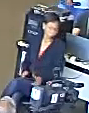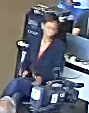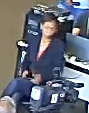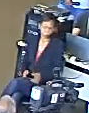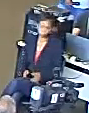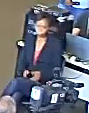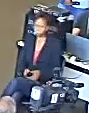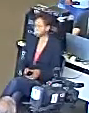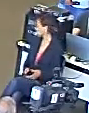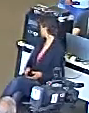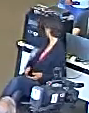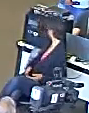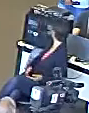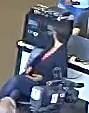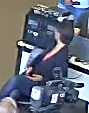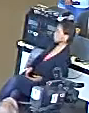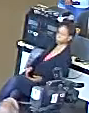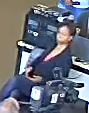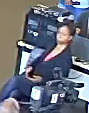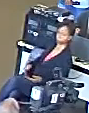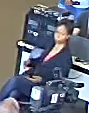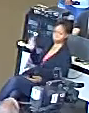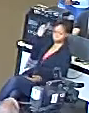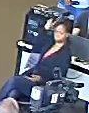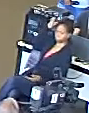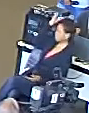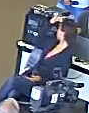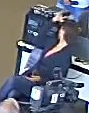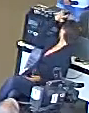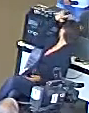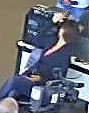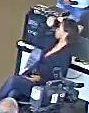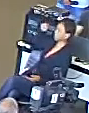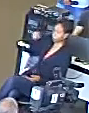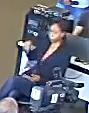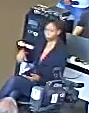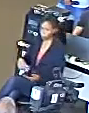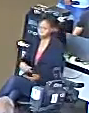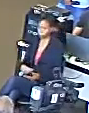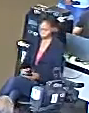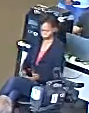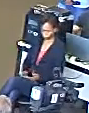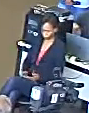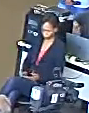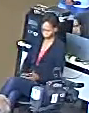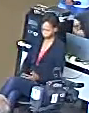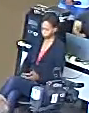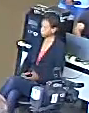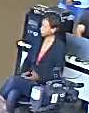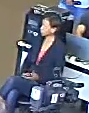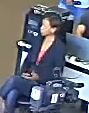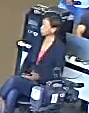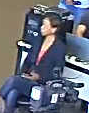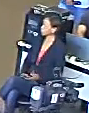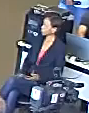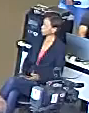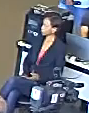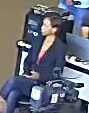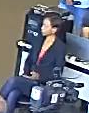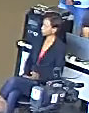plataforma elevatória e só a obrigatoriedade desse tipo de equipamento nos Veículos rodoviários estão definidos